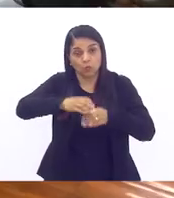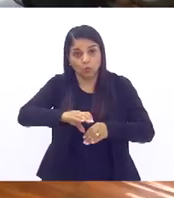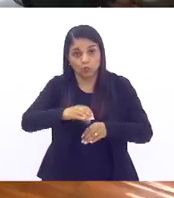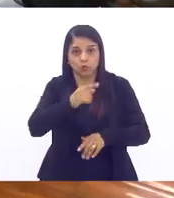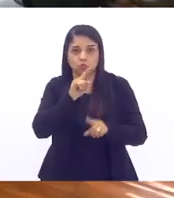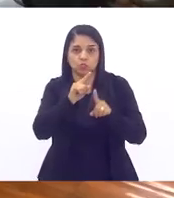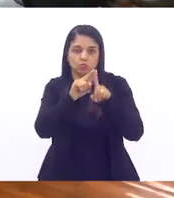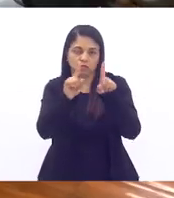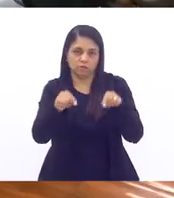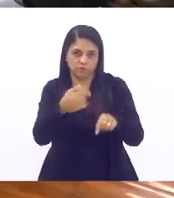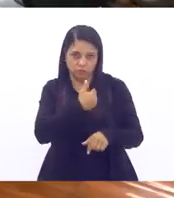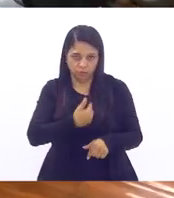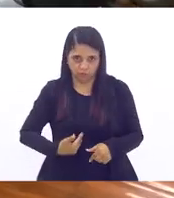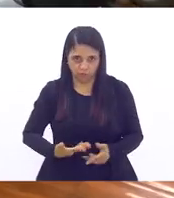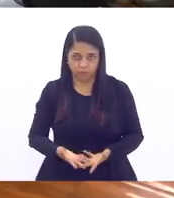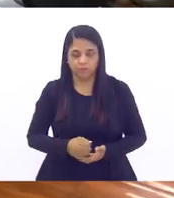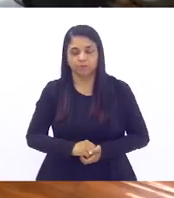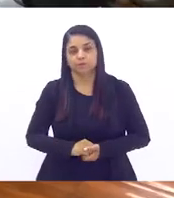muito bom